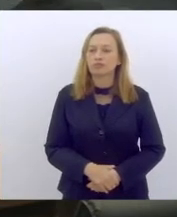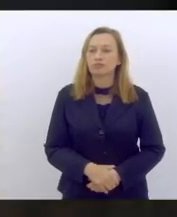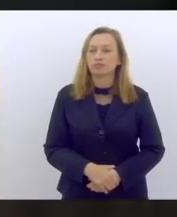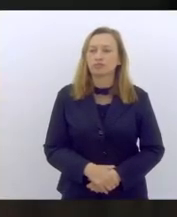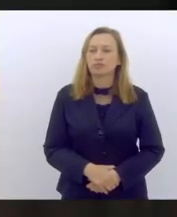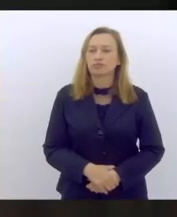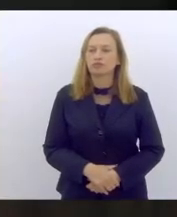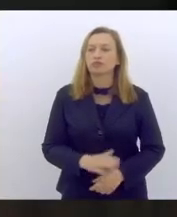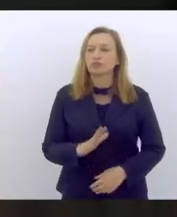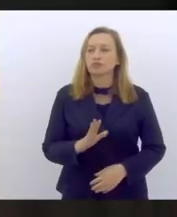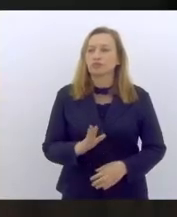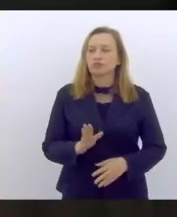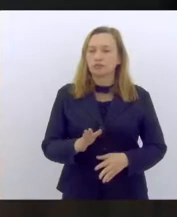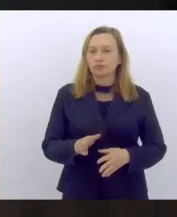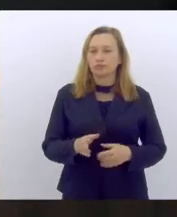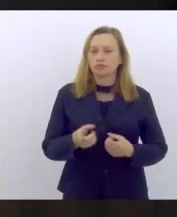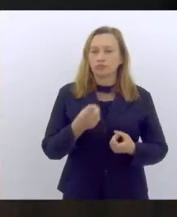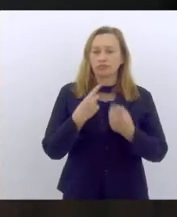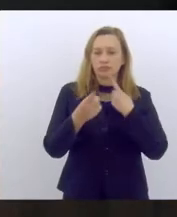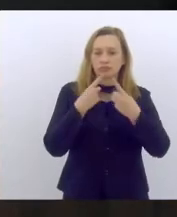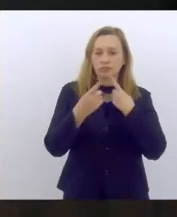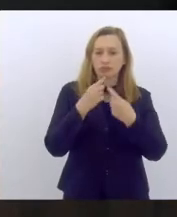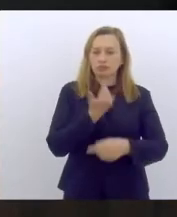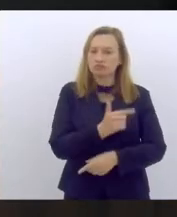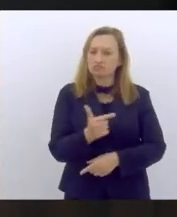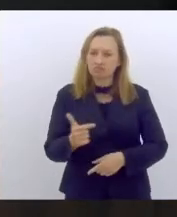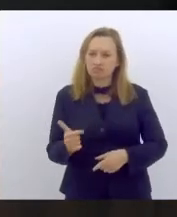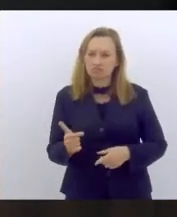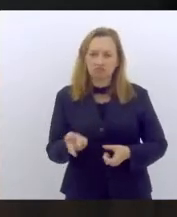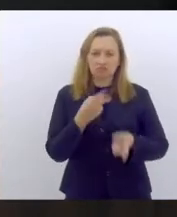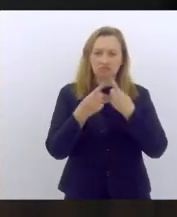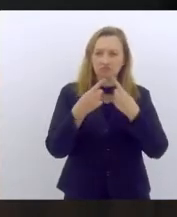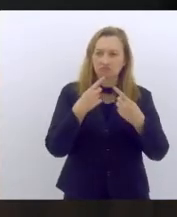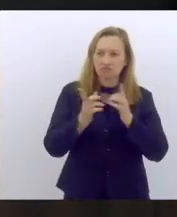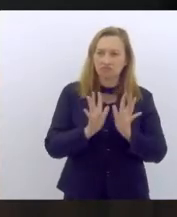com os pareceres emitidos em discussão